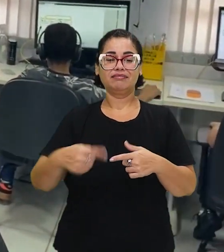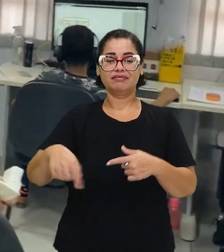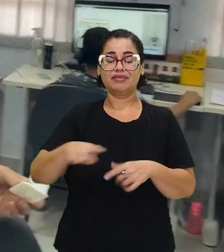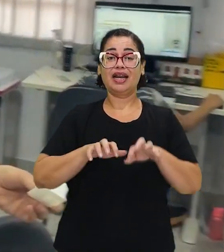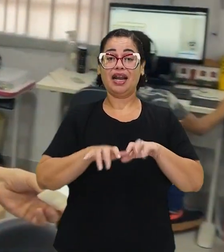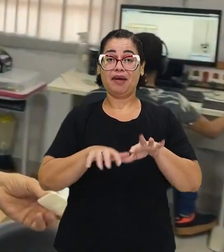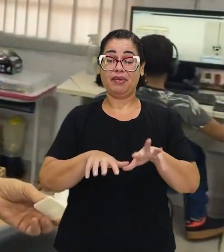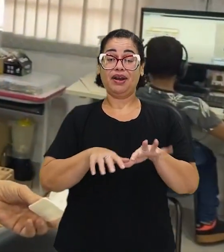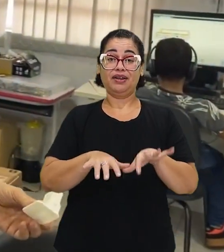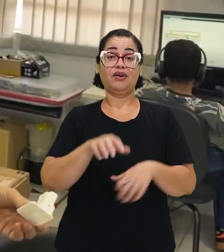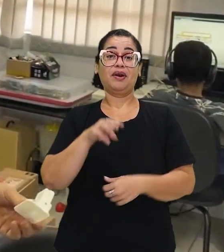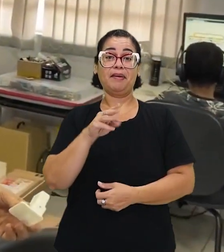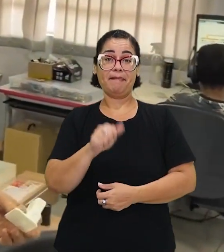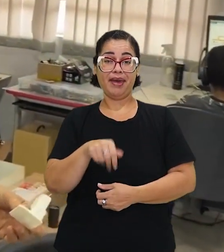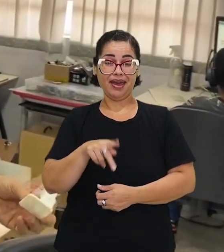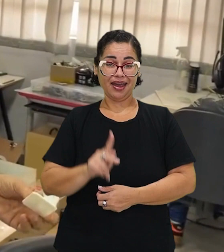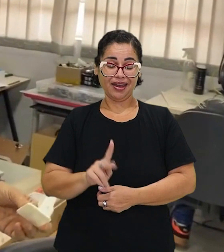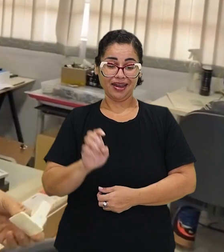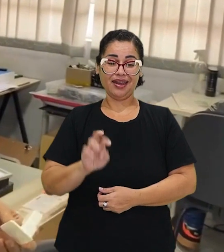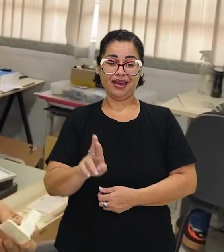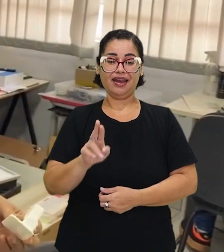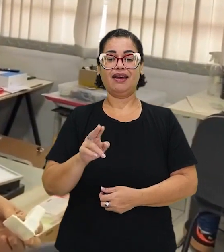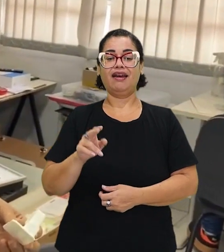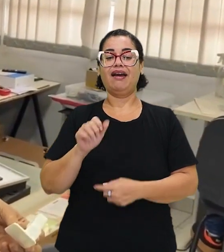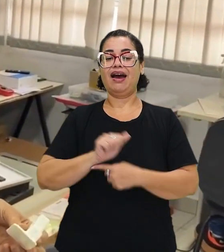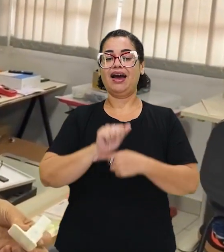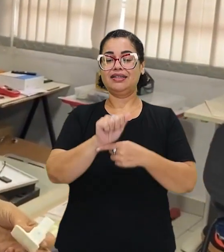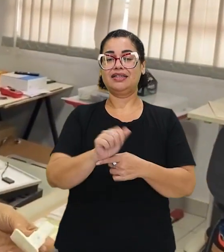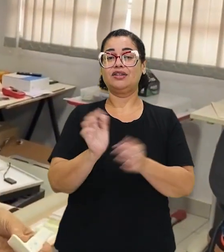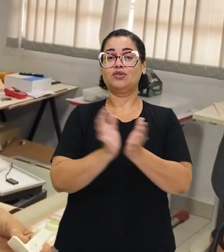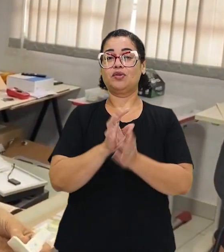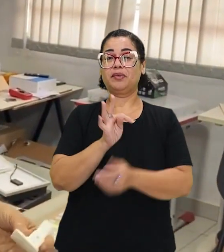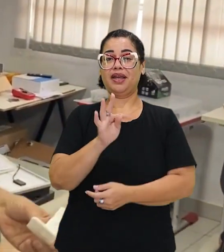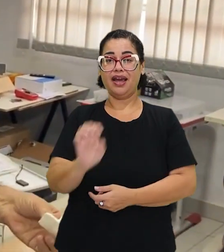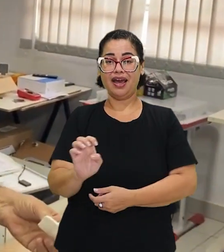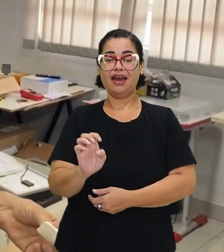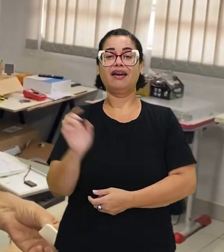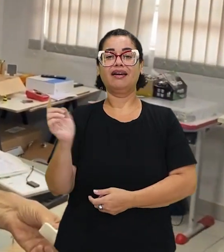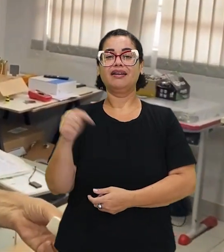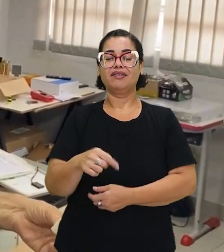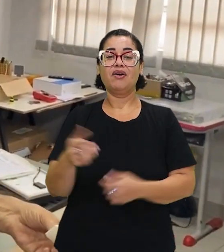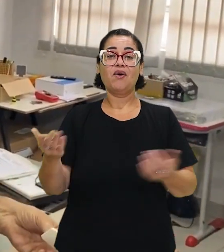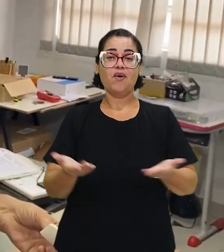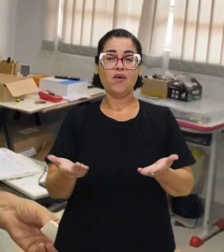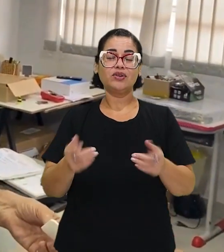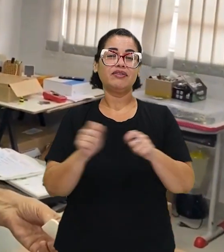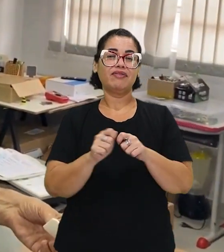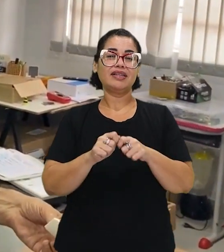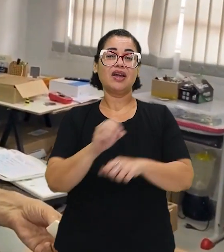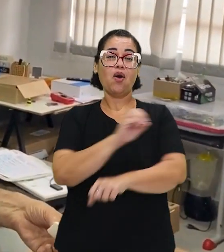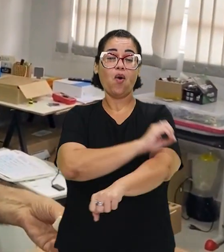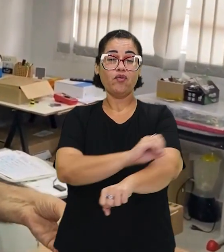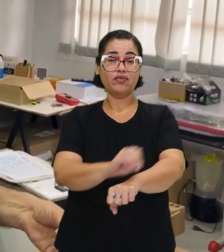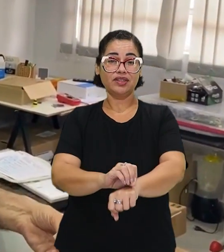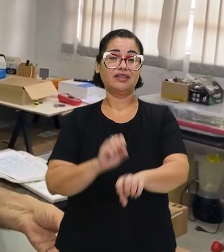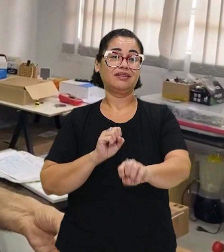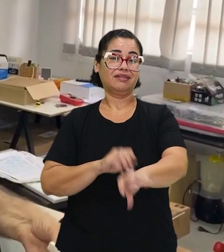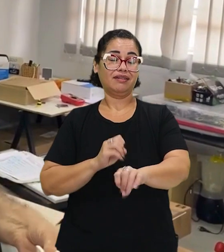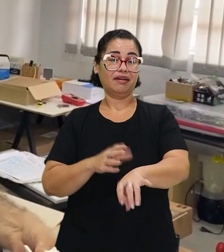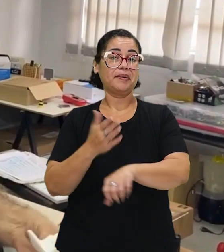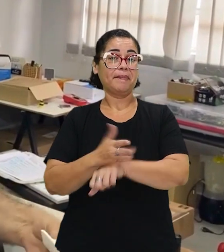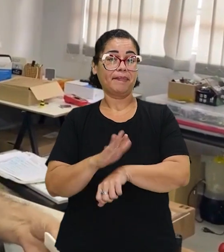Maker com assistência do Max, da equipe dele do NTE. E a gente está hoje fazendo uma oficina, uma aula